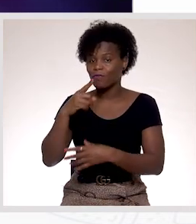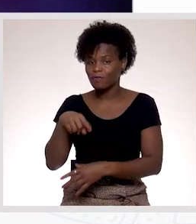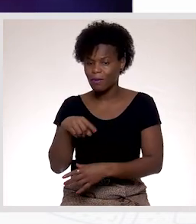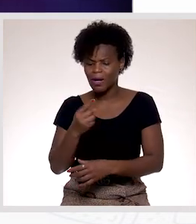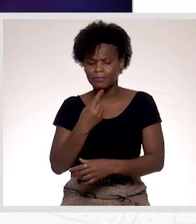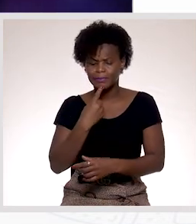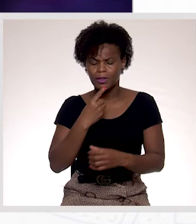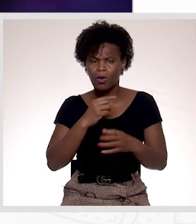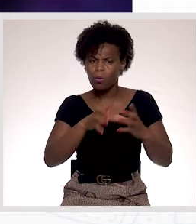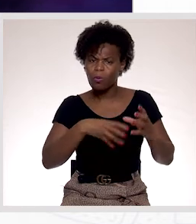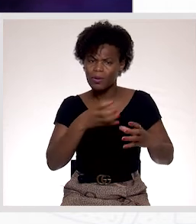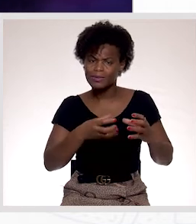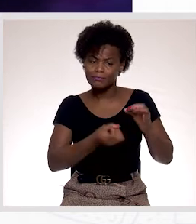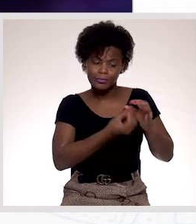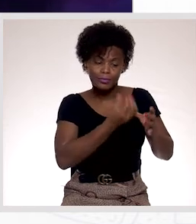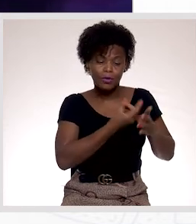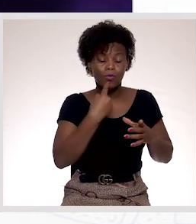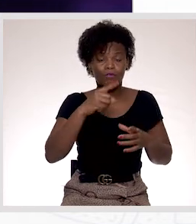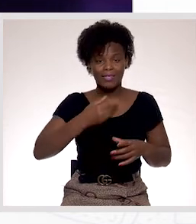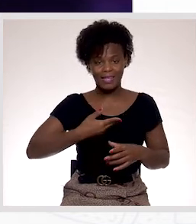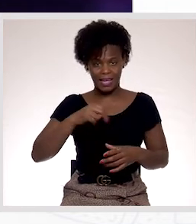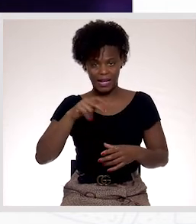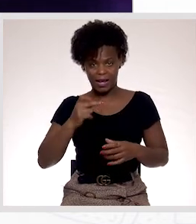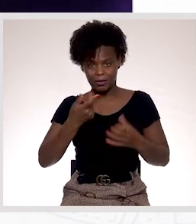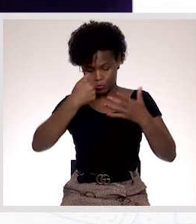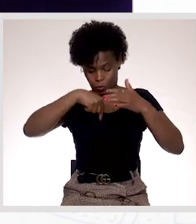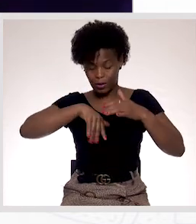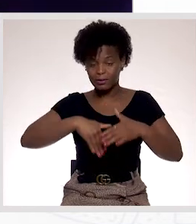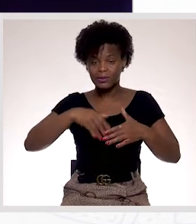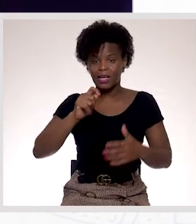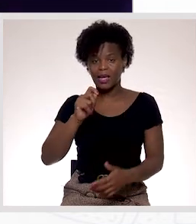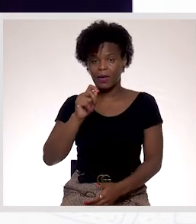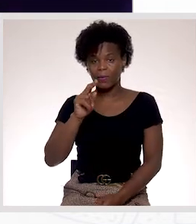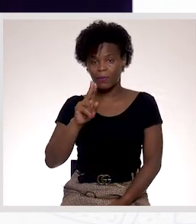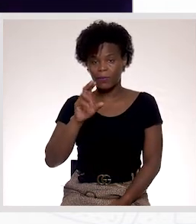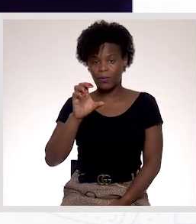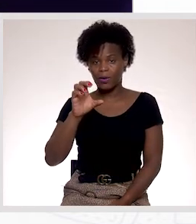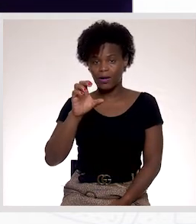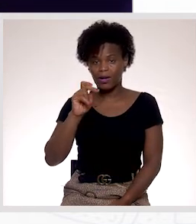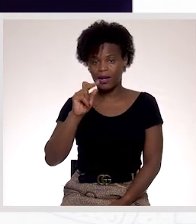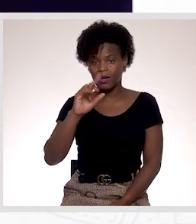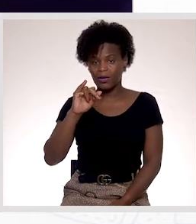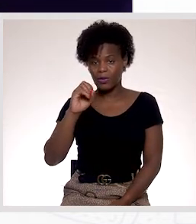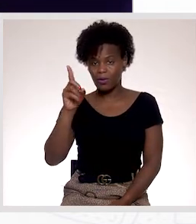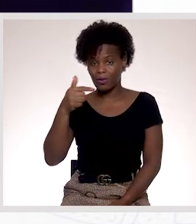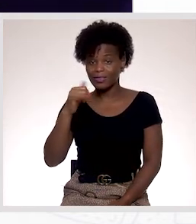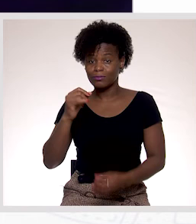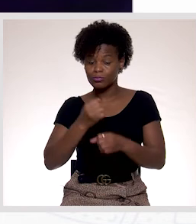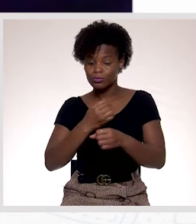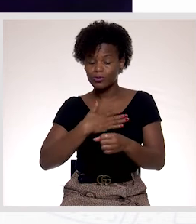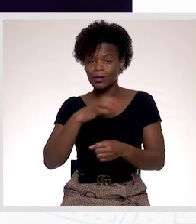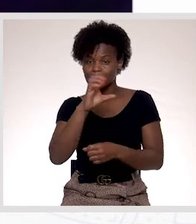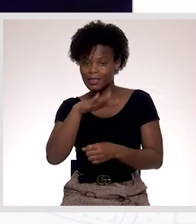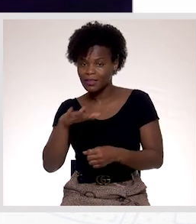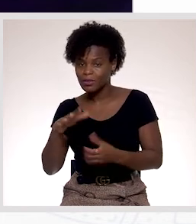Para entender a complexa replicação de DNA nos organismos eucarióticos, os cientistas estudaram primeiramente a replicação em